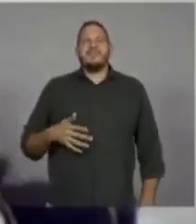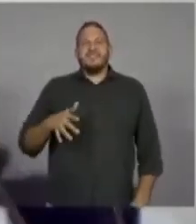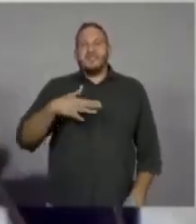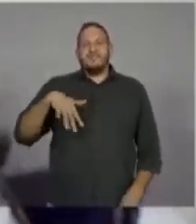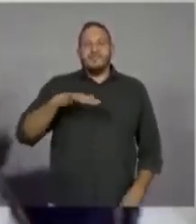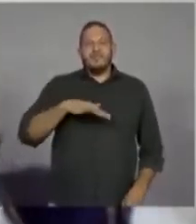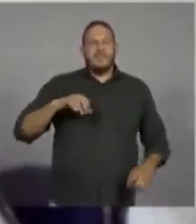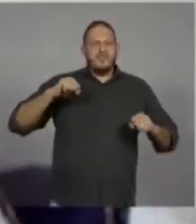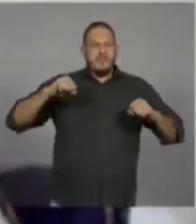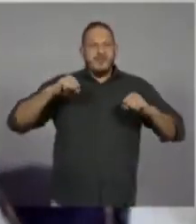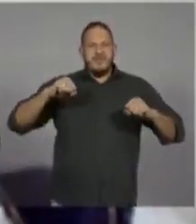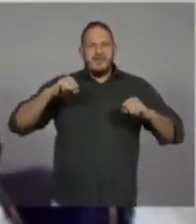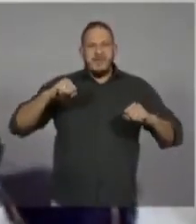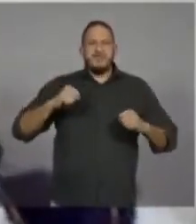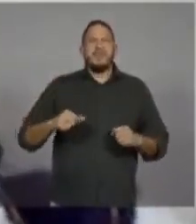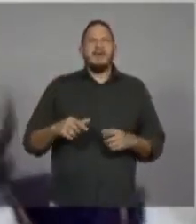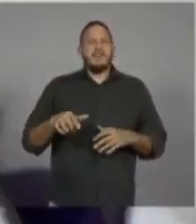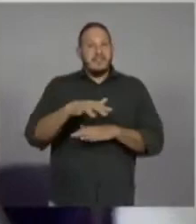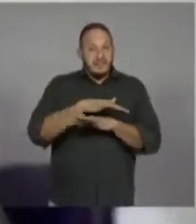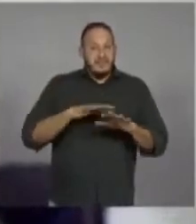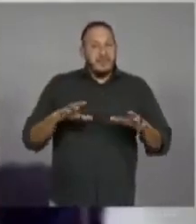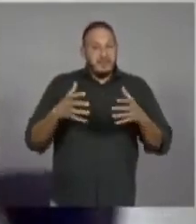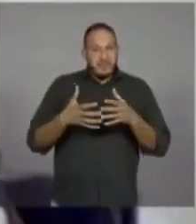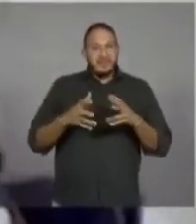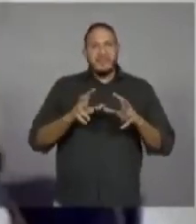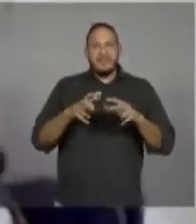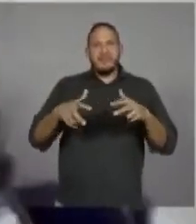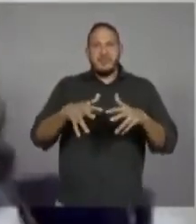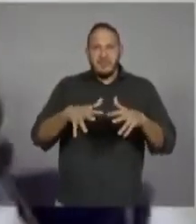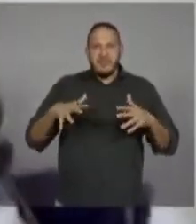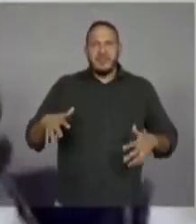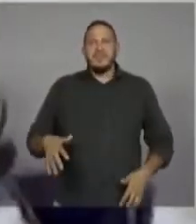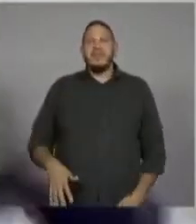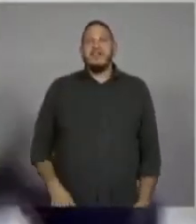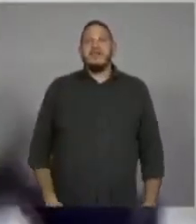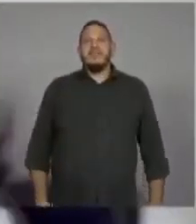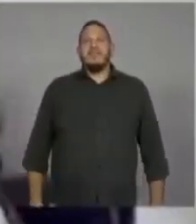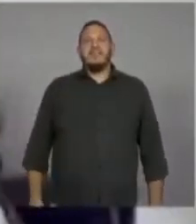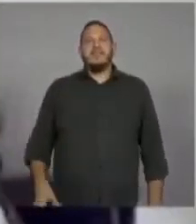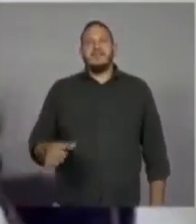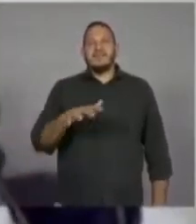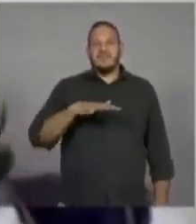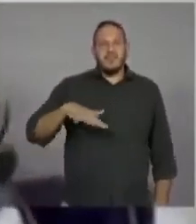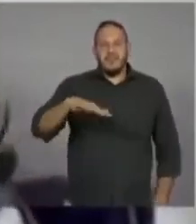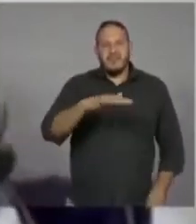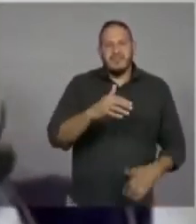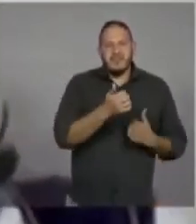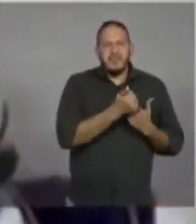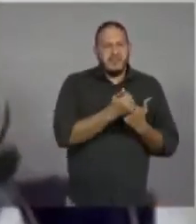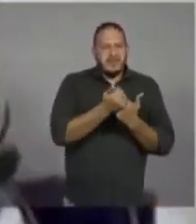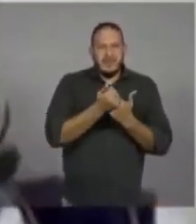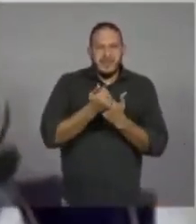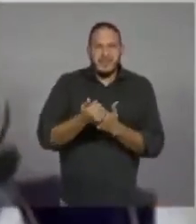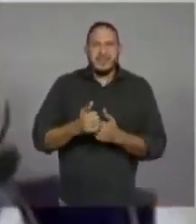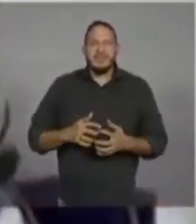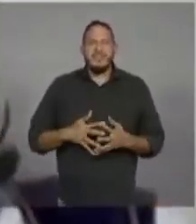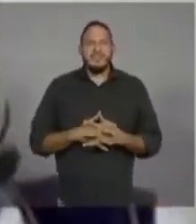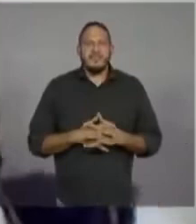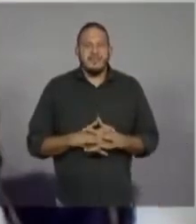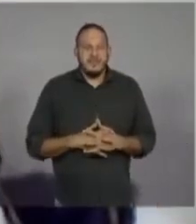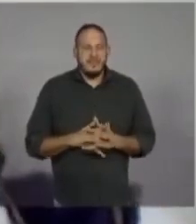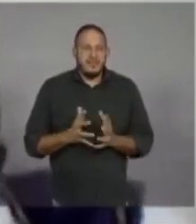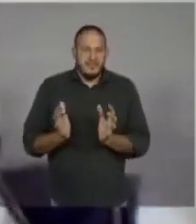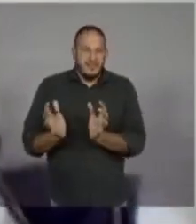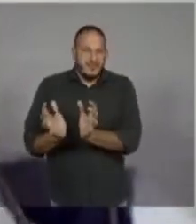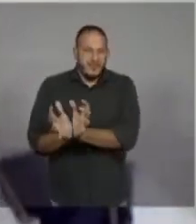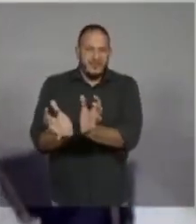Fundão, pessoal da TV Câmara, do portal, assessorias, das